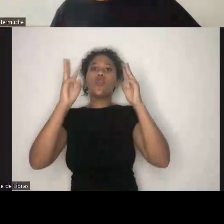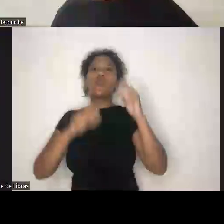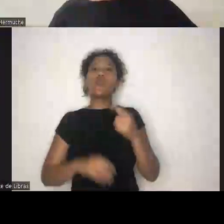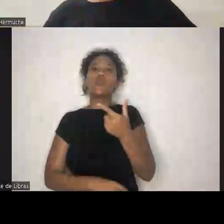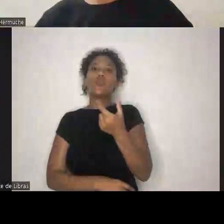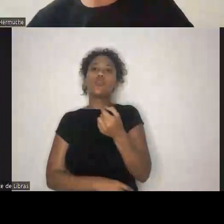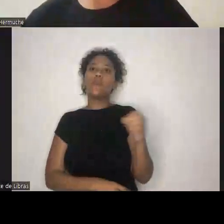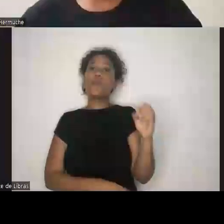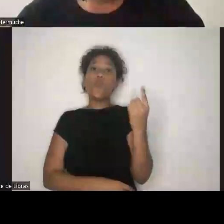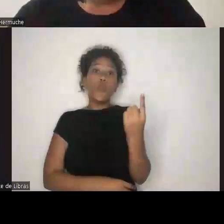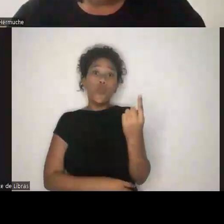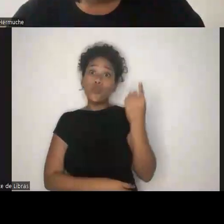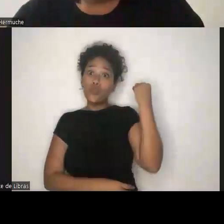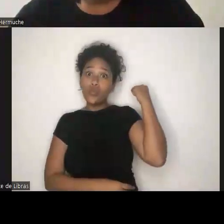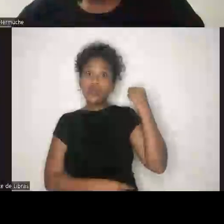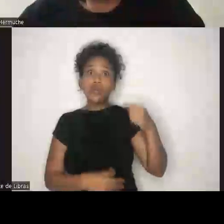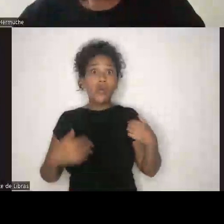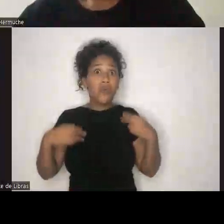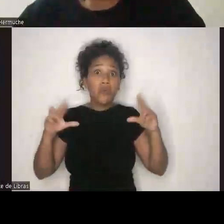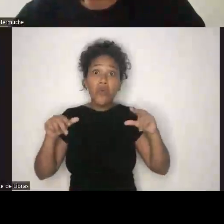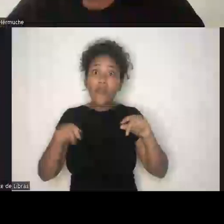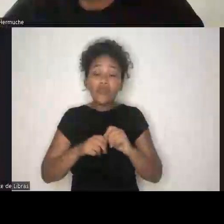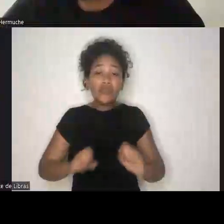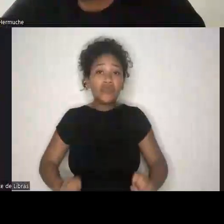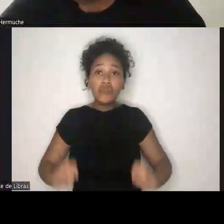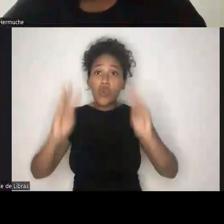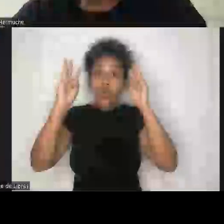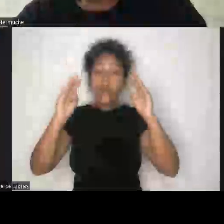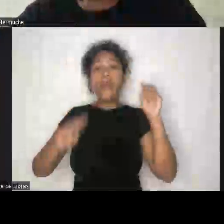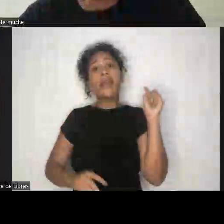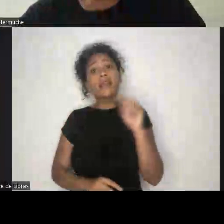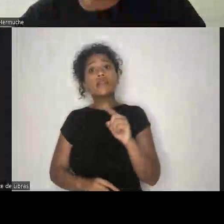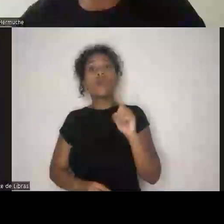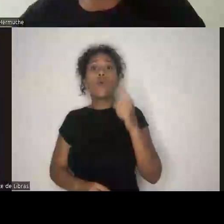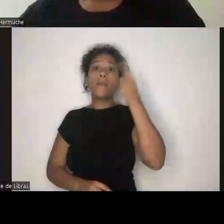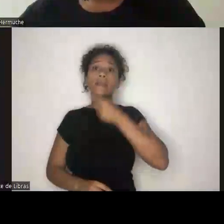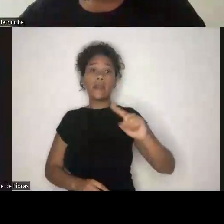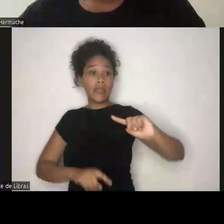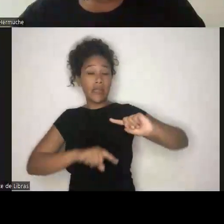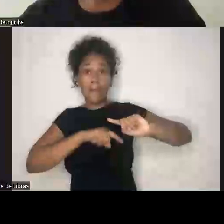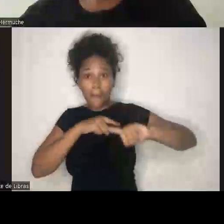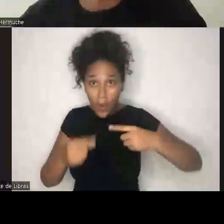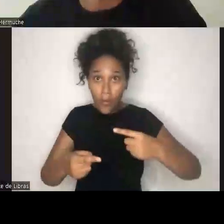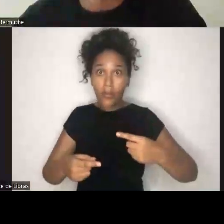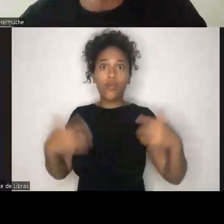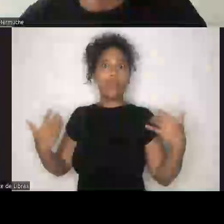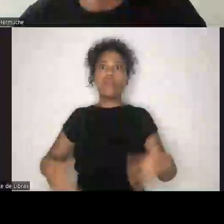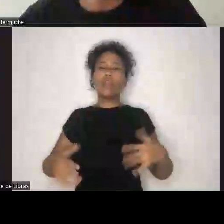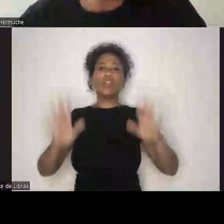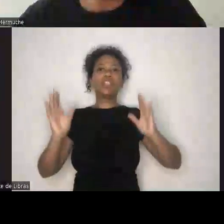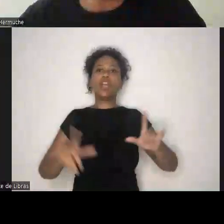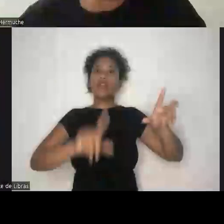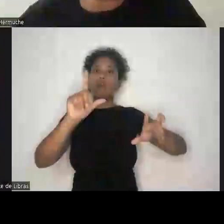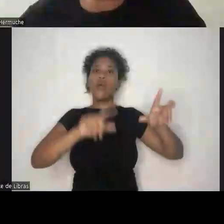que de repente eu nunca tinha feito um show e esse show uma semana depois que eu peguei eu tava na Rede Globo no Rio de Janeiro